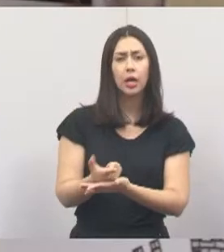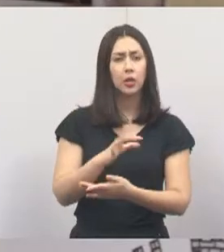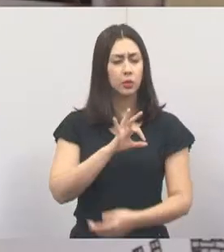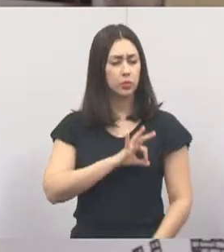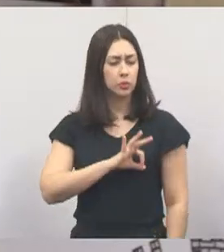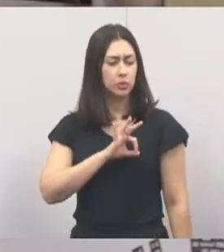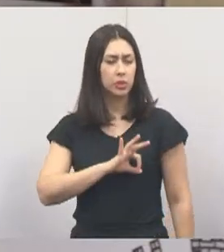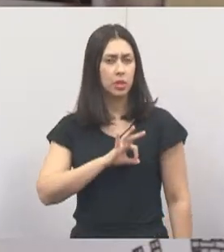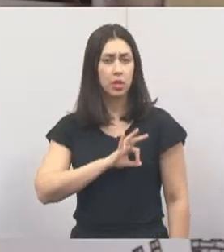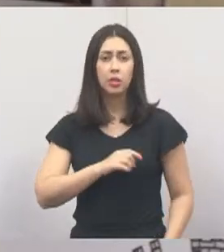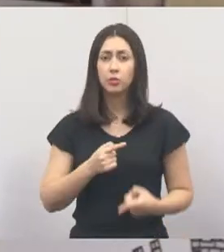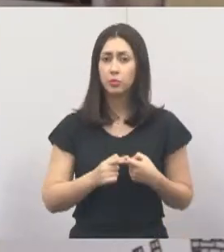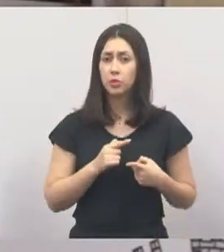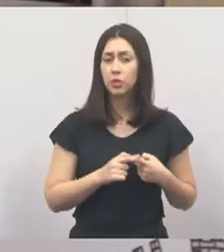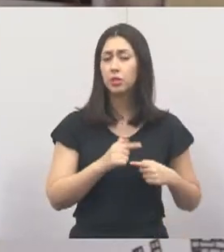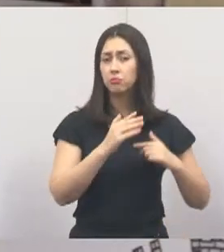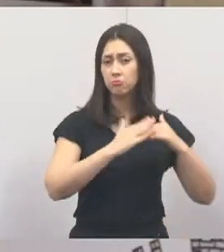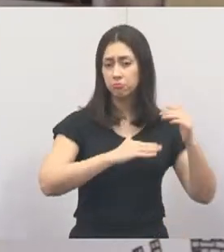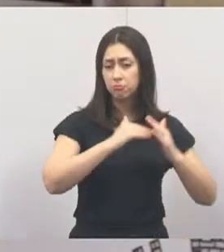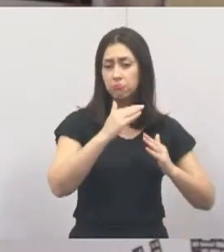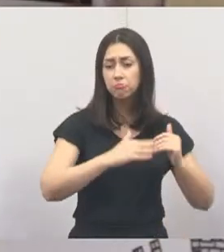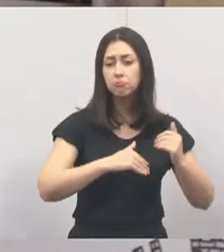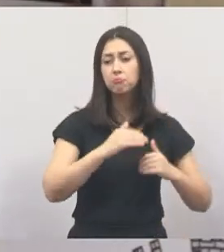por desenvolvimento de atividade.